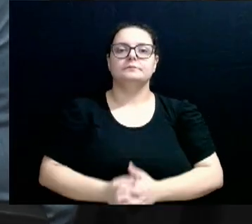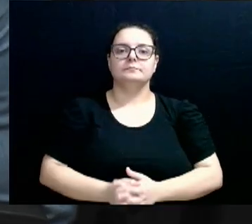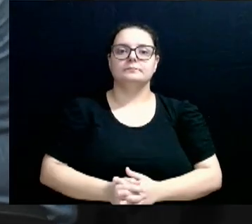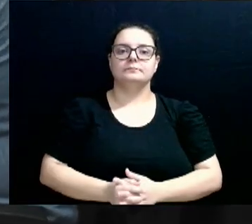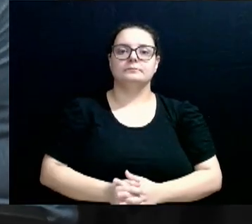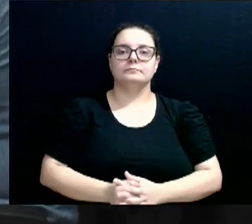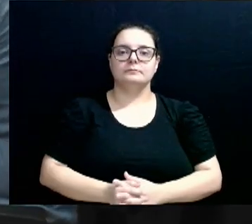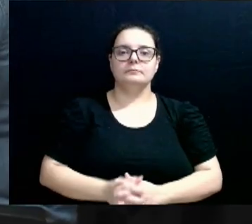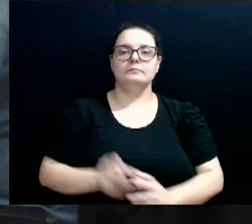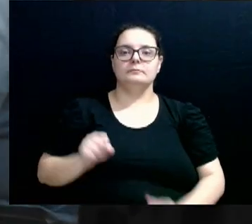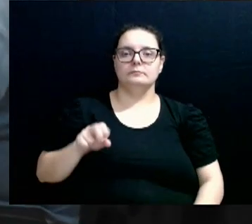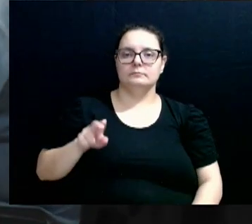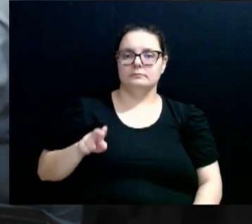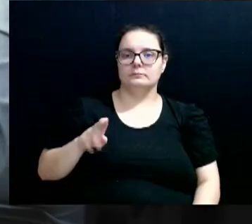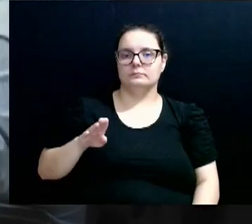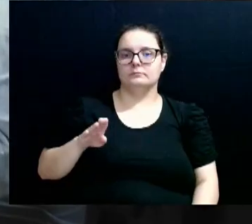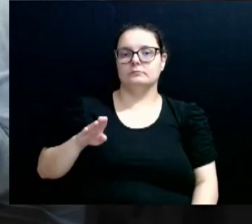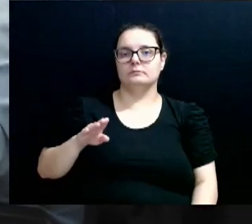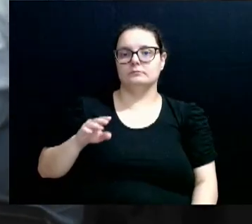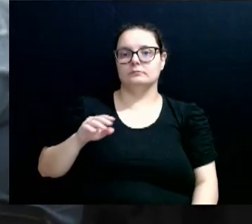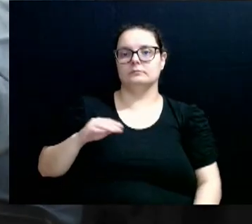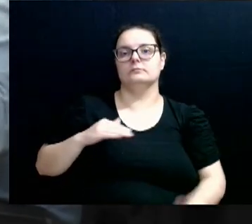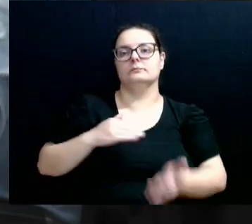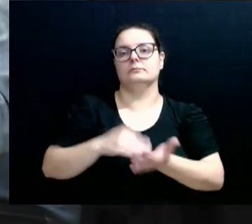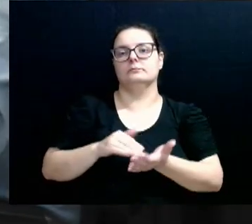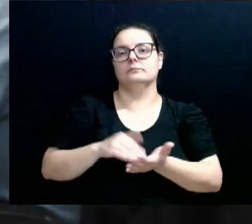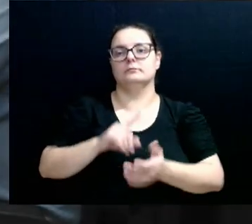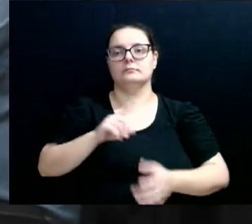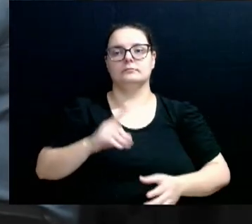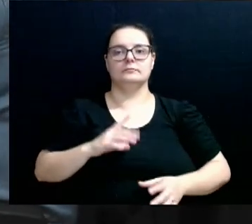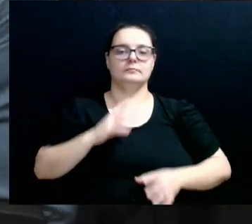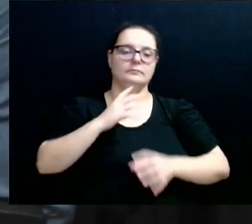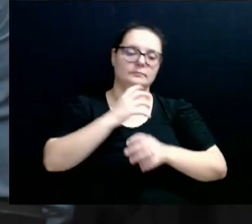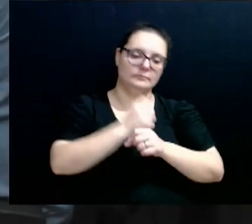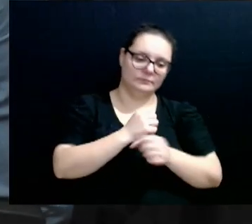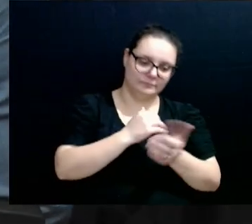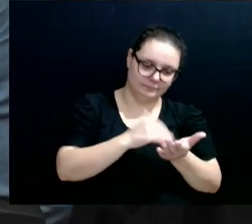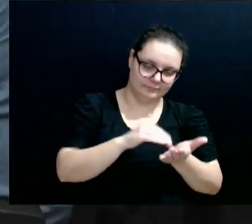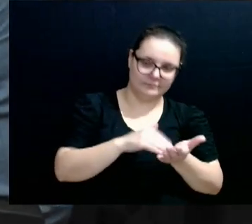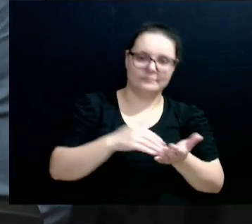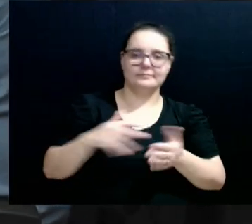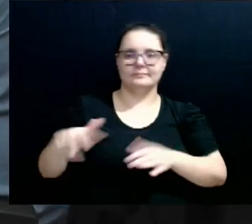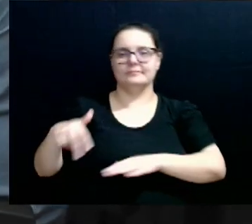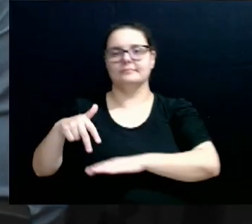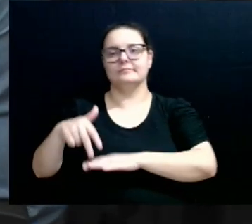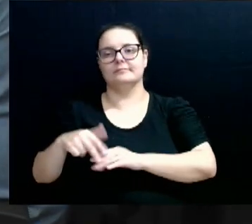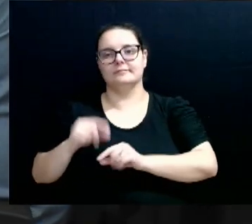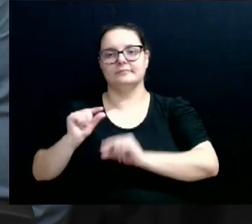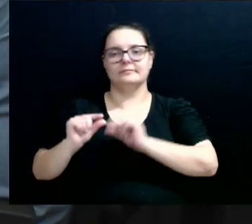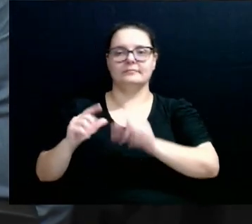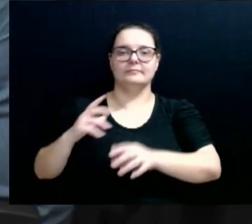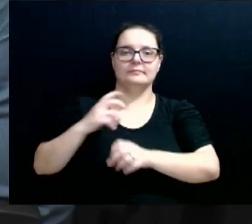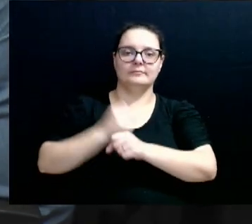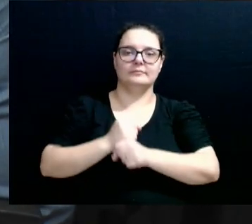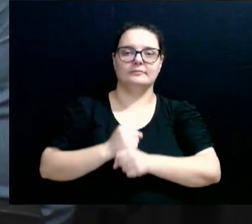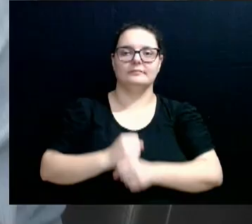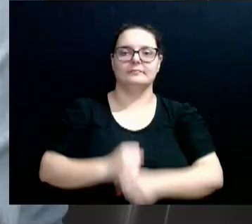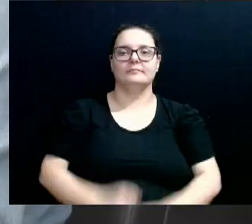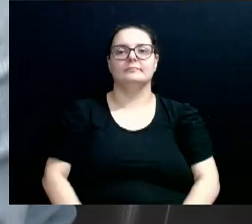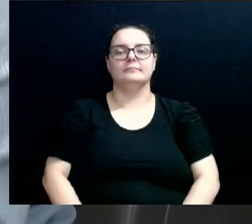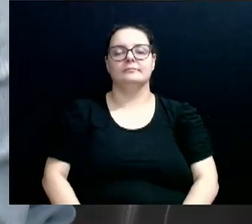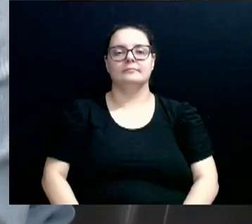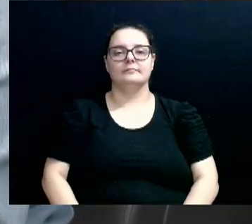subsecretário. Então Entendi. Não é um secretário inteiro, é alguém que está ali um pouco somando, né? É um pouco isso. Tá certo.